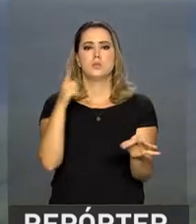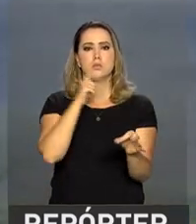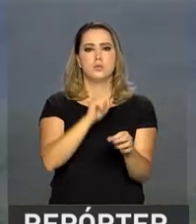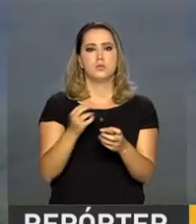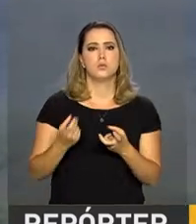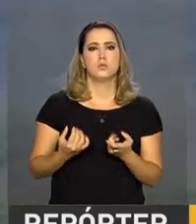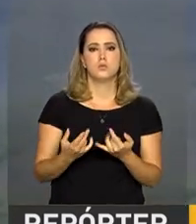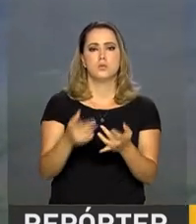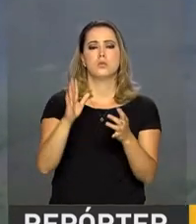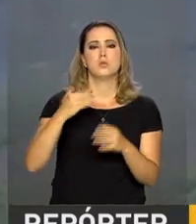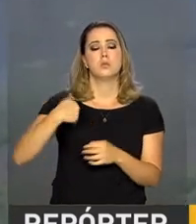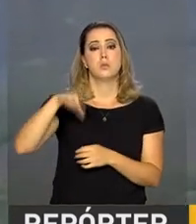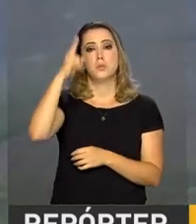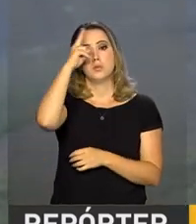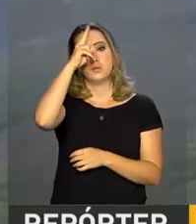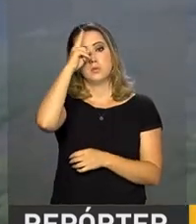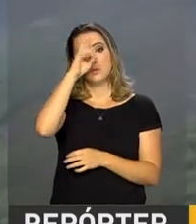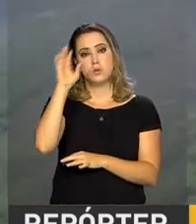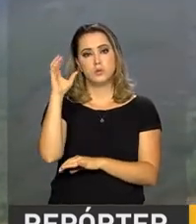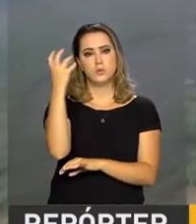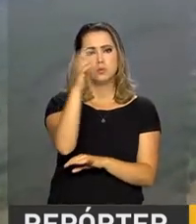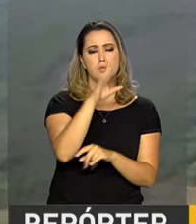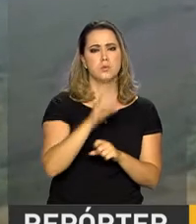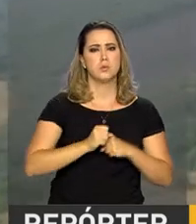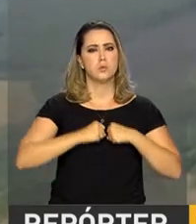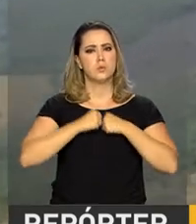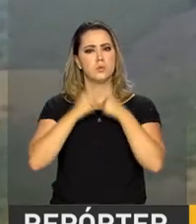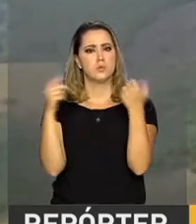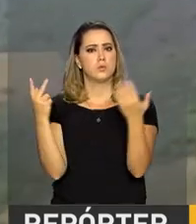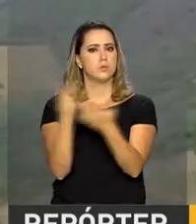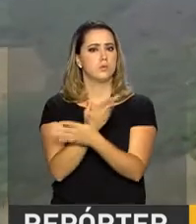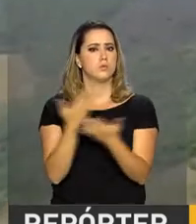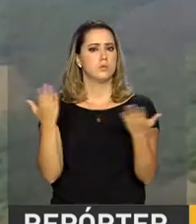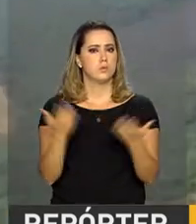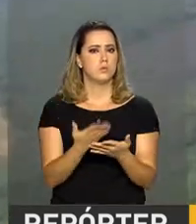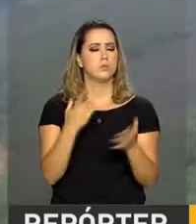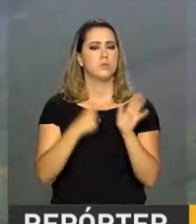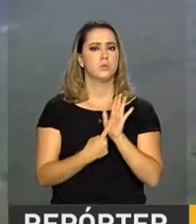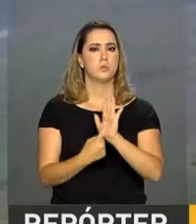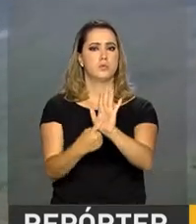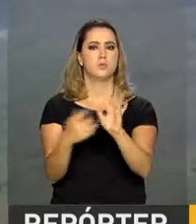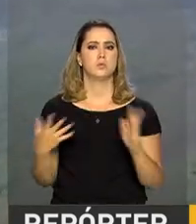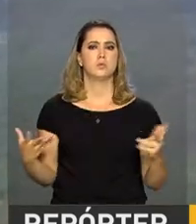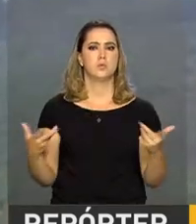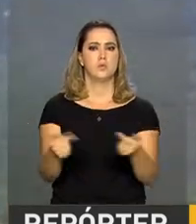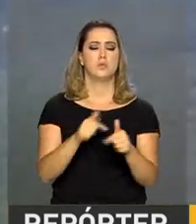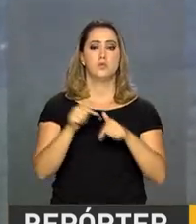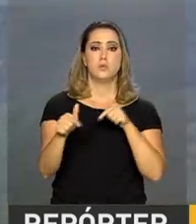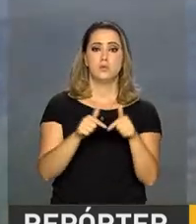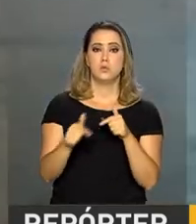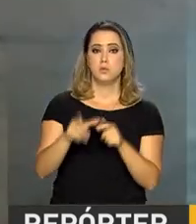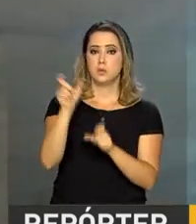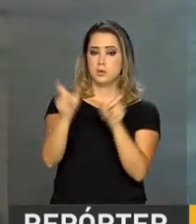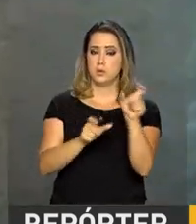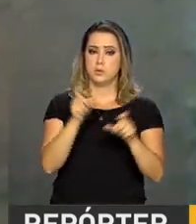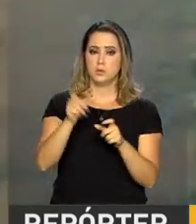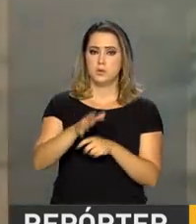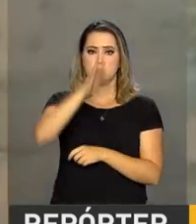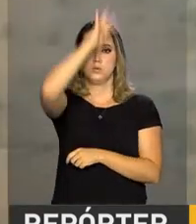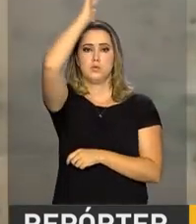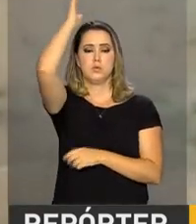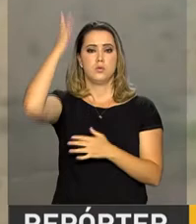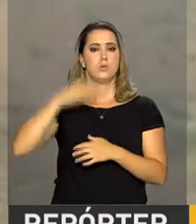pelo incêndio que é o maior da história do parque os esforços realizados até agora comprovam a eficiência da atuação dos brigadistas bombeiros